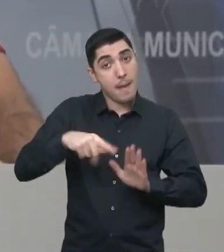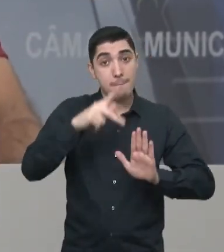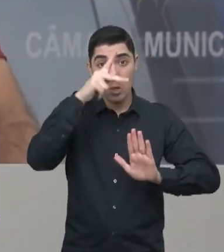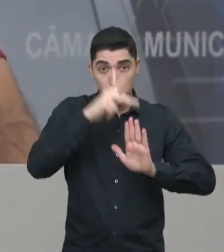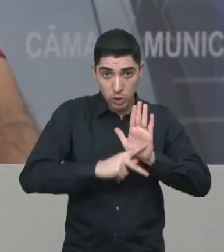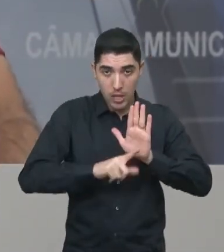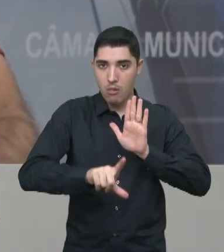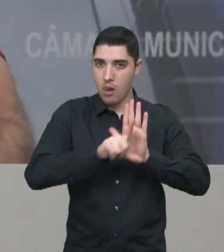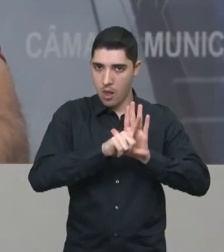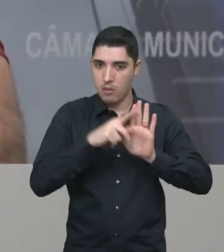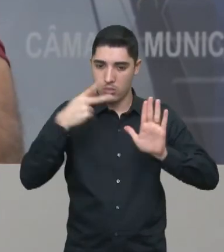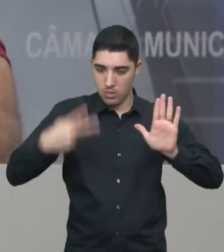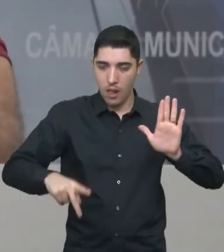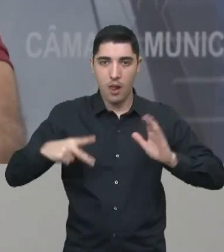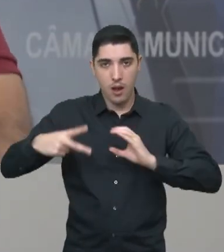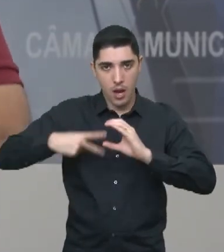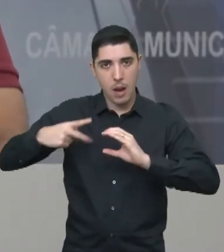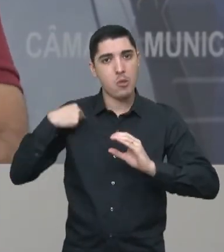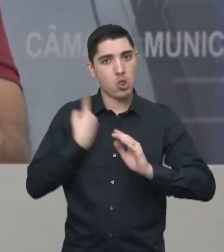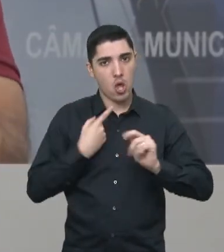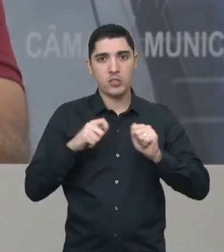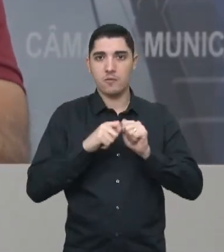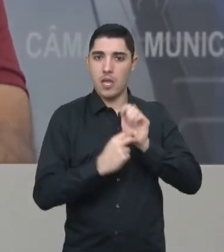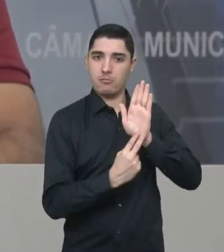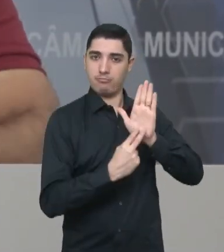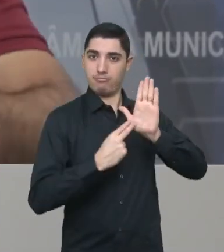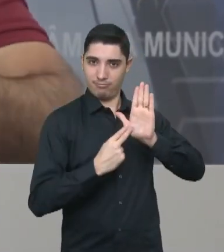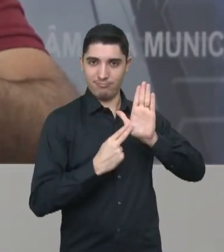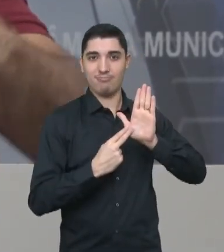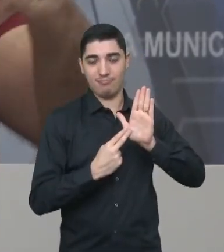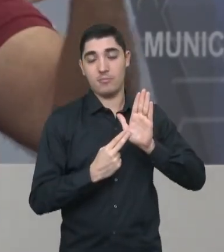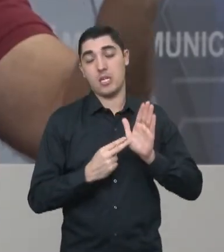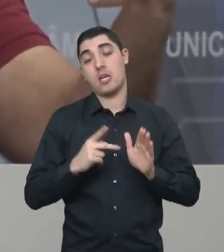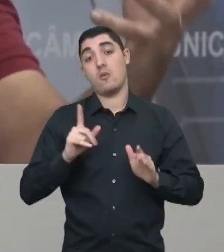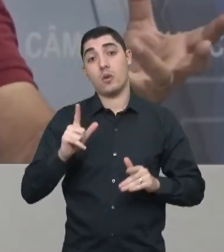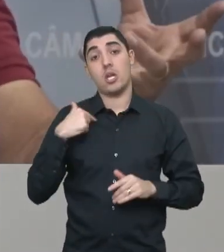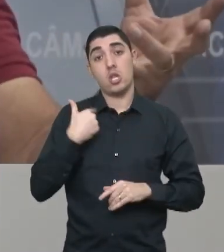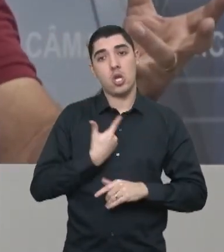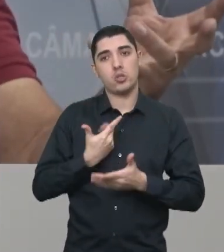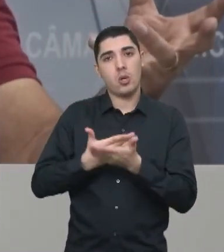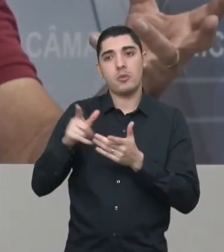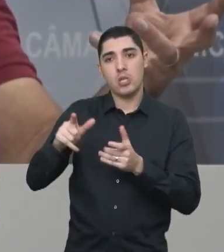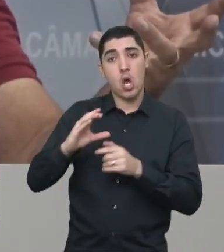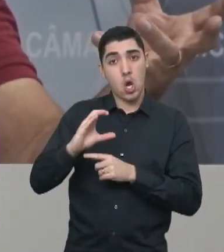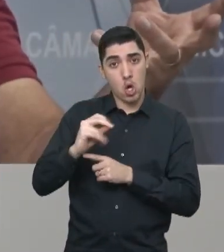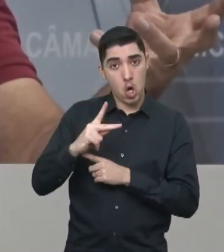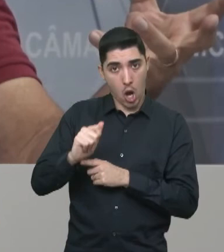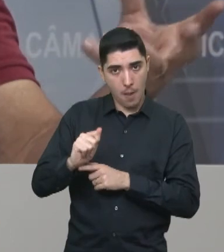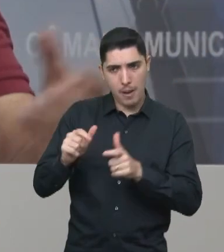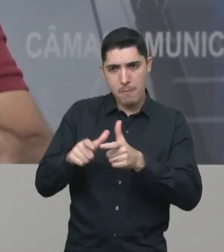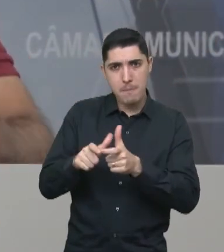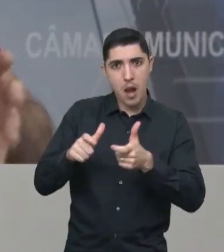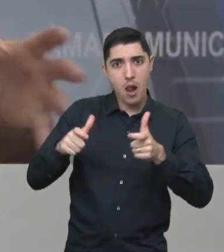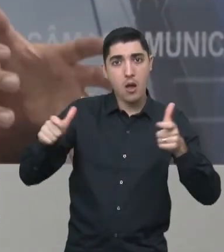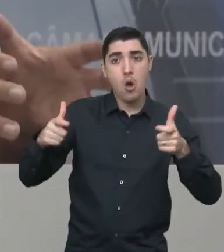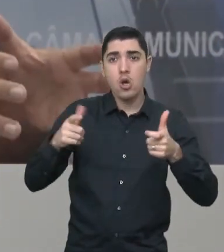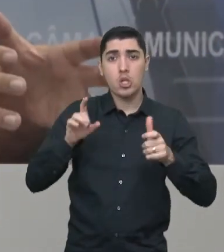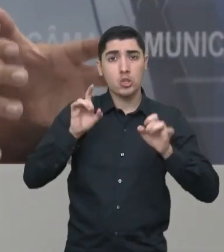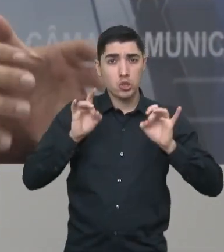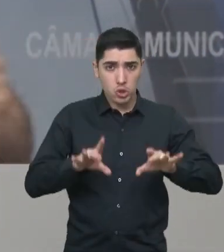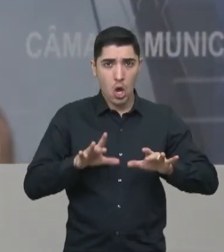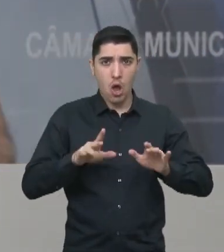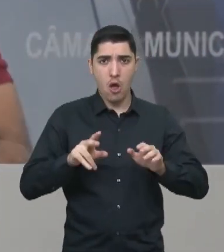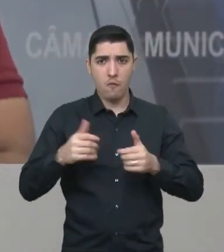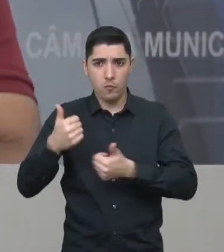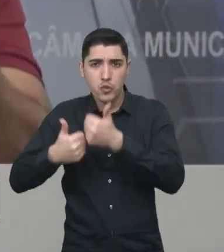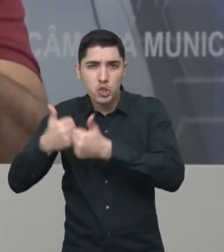nessa casa também, da nossa autoria, que foi um projeto que ampliou as Copas Populares para as outras modalidades, não só o